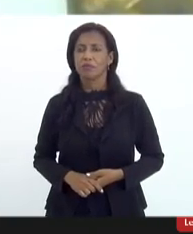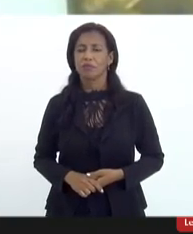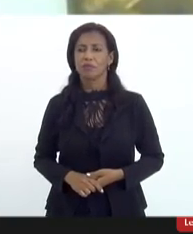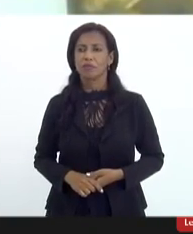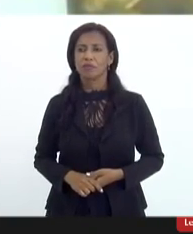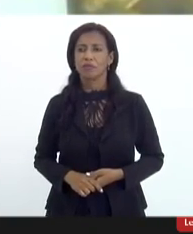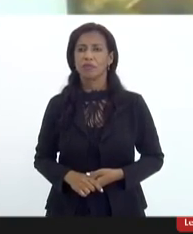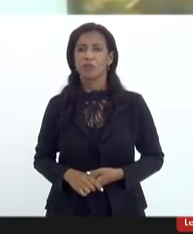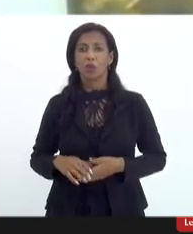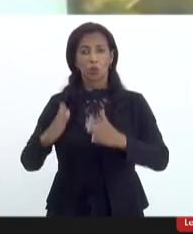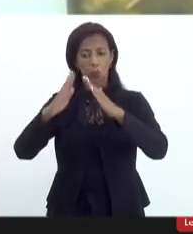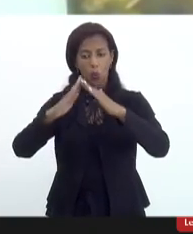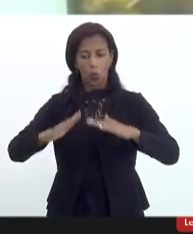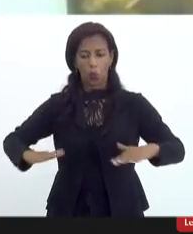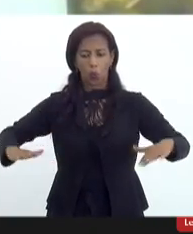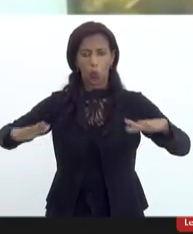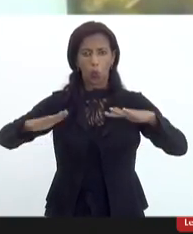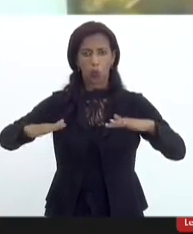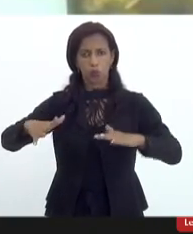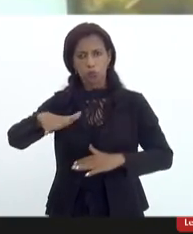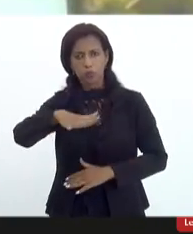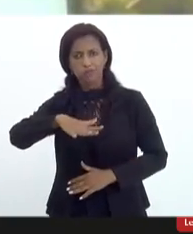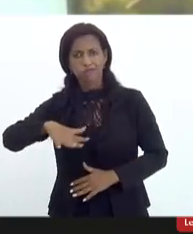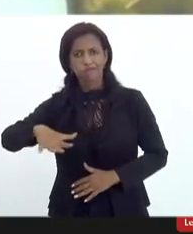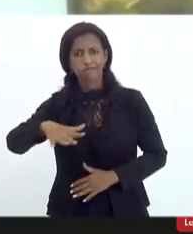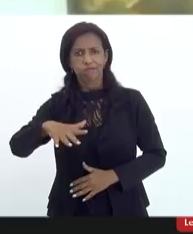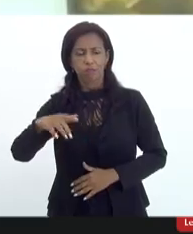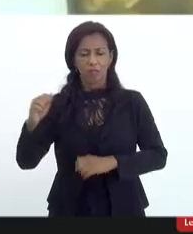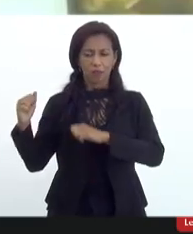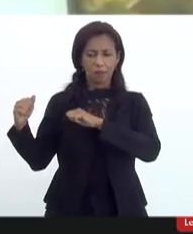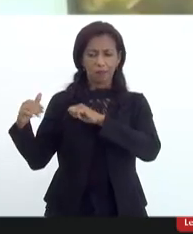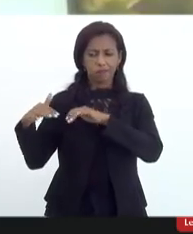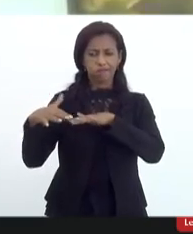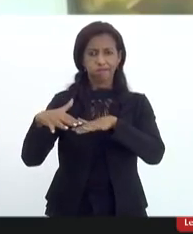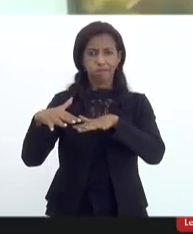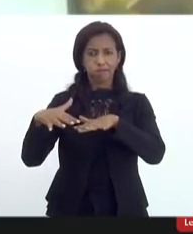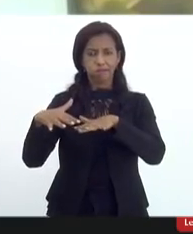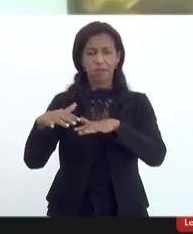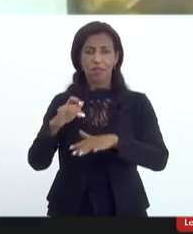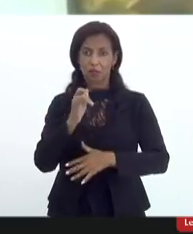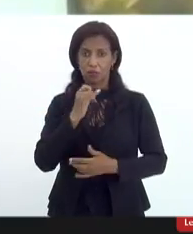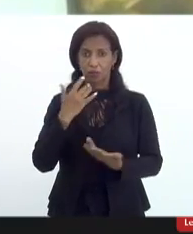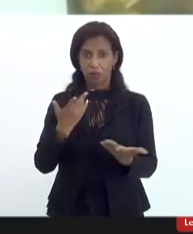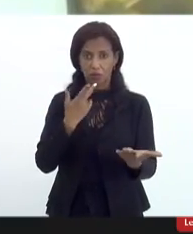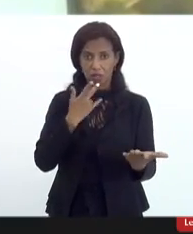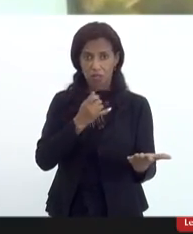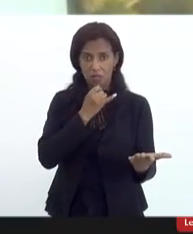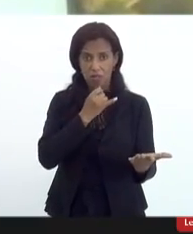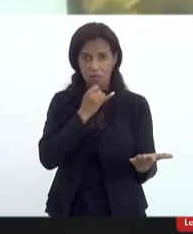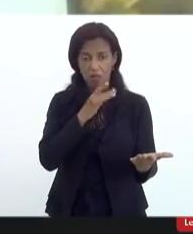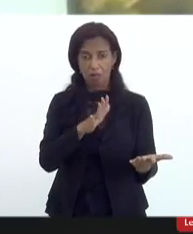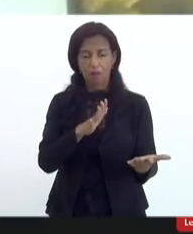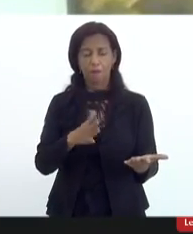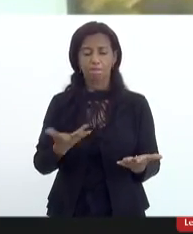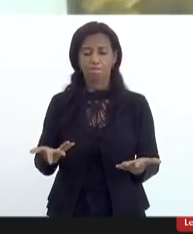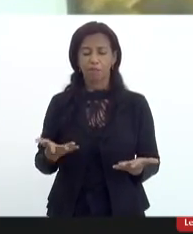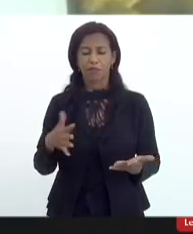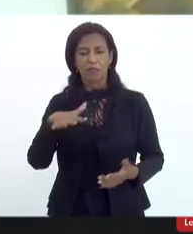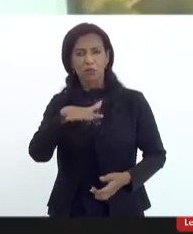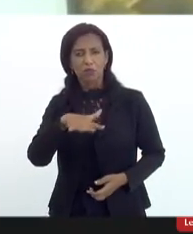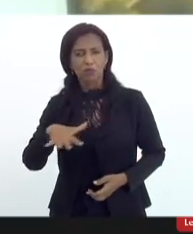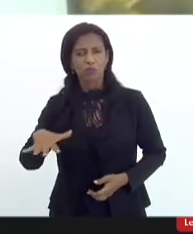nos povos de terreiro. Porque essa ocupação, estou colocando esse exemplo, mas é um